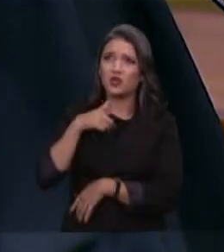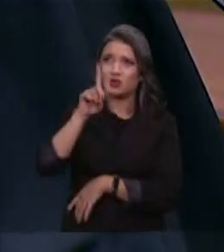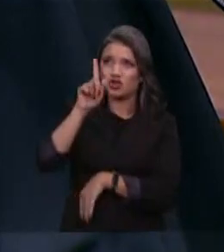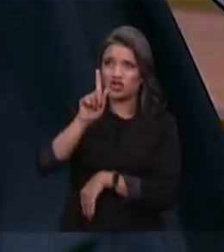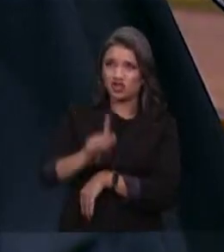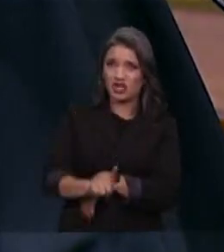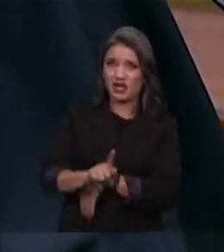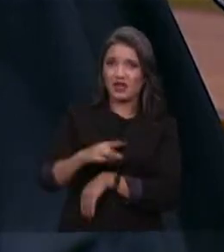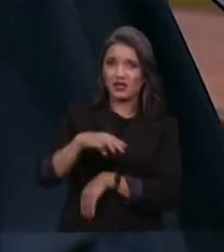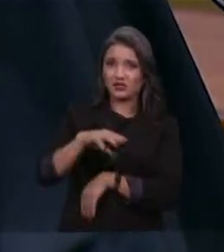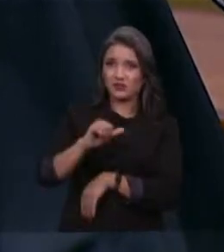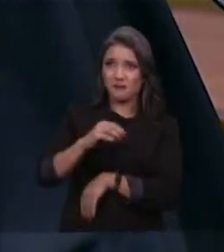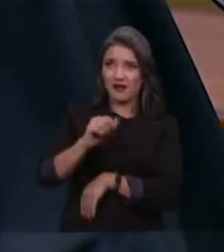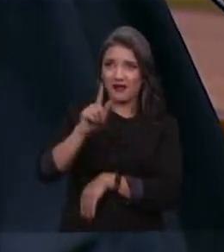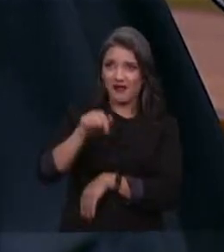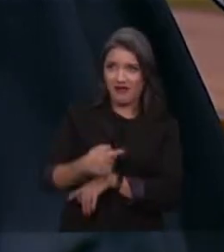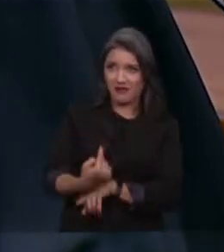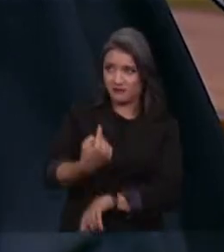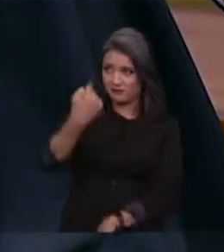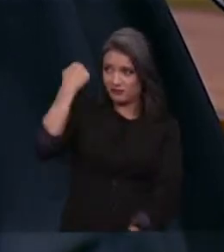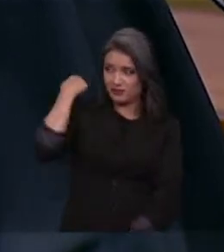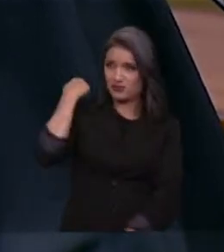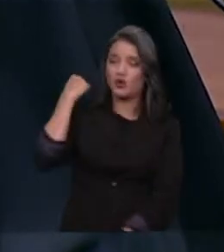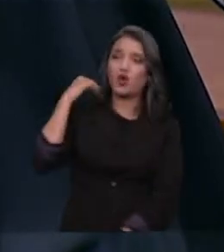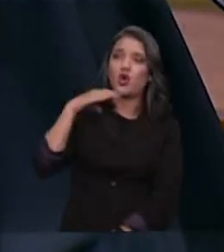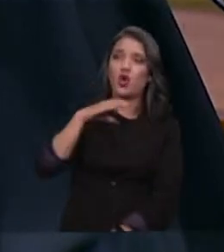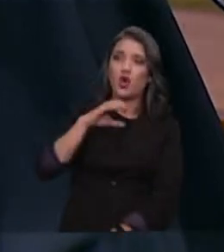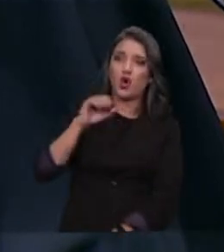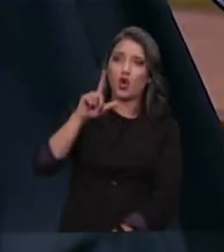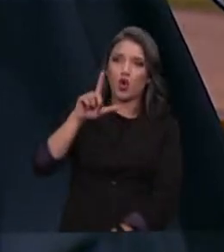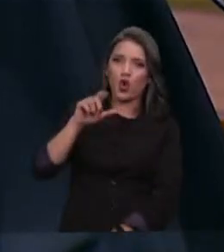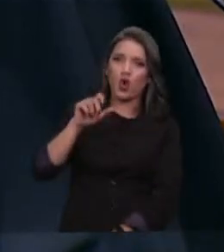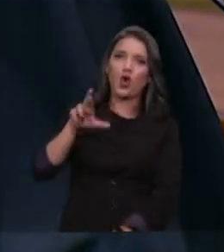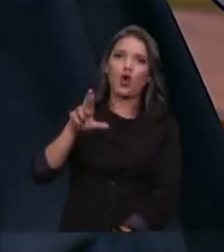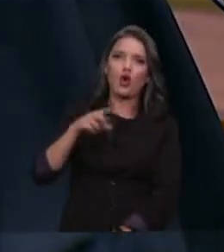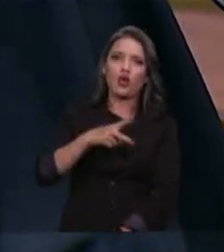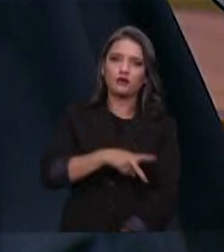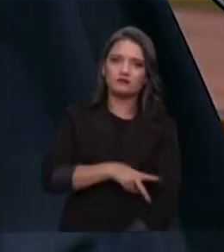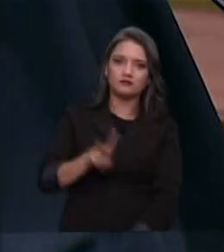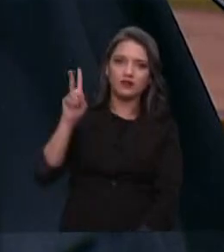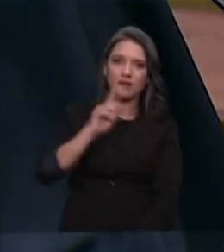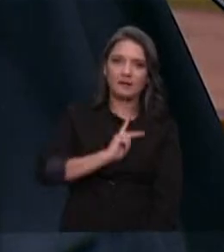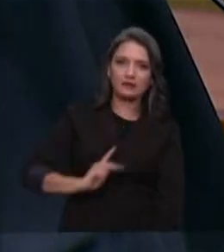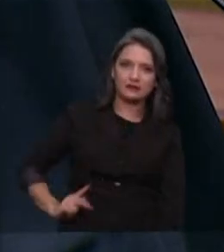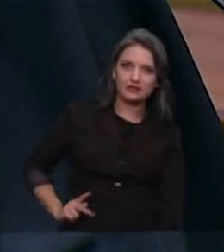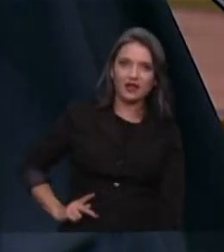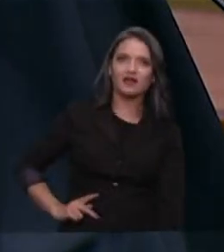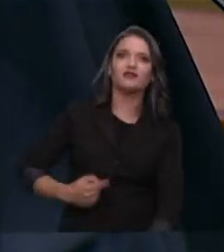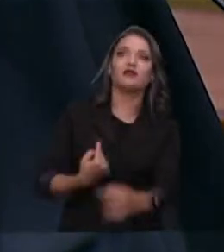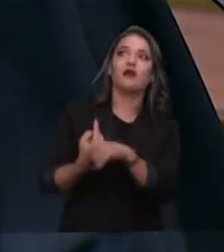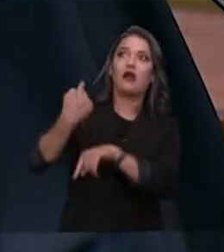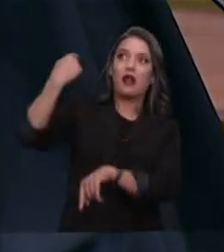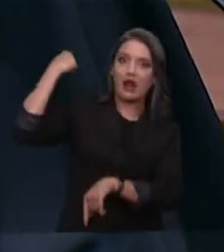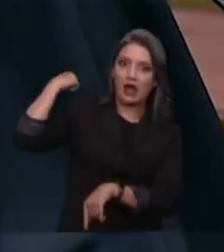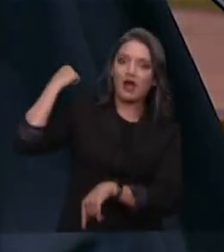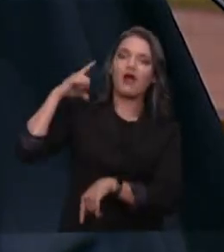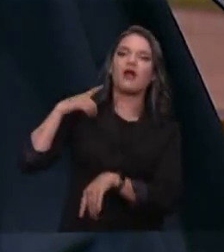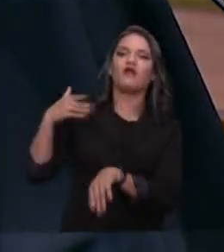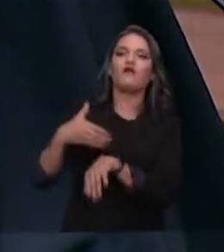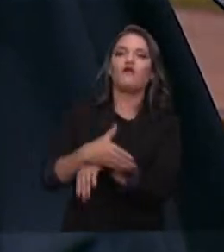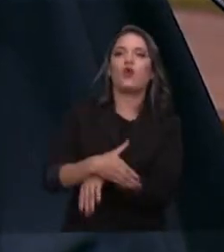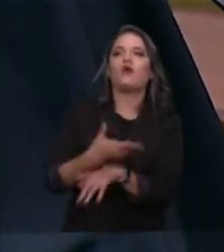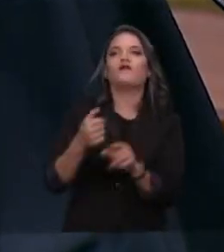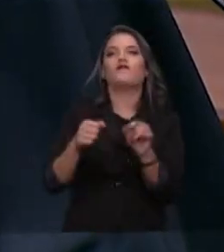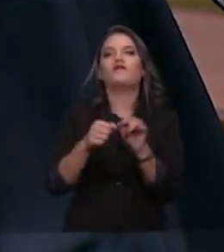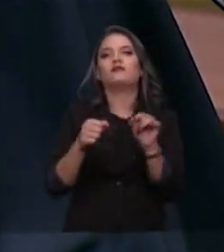da área de Macaé, logo quando ele assumiu a presidência da República, lá em 1990, ele foi fazer uma visita na plataforma da Bacia de Campos.